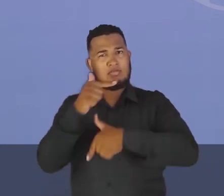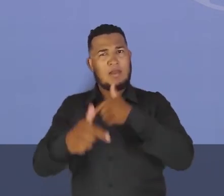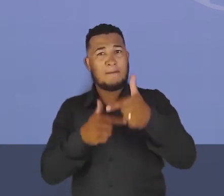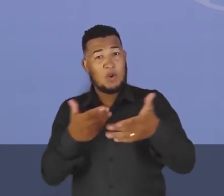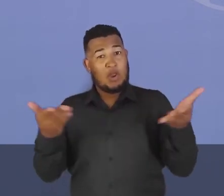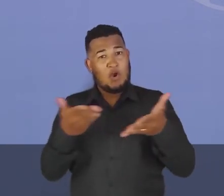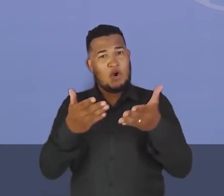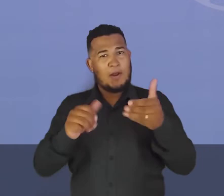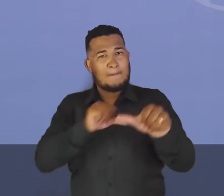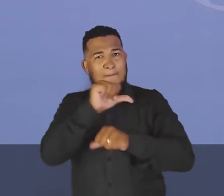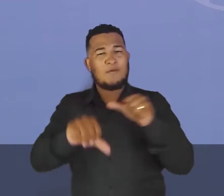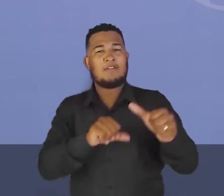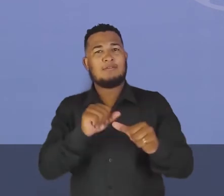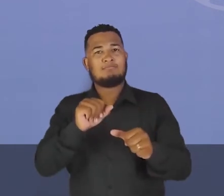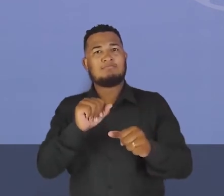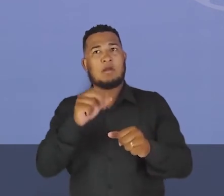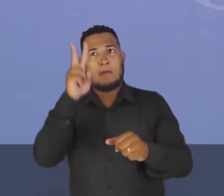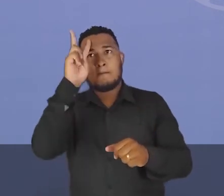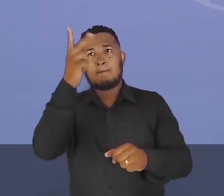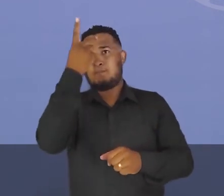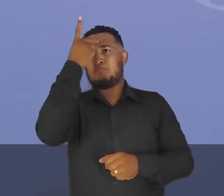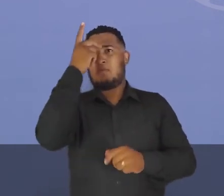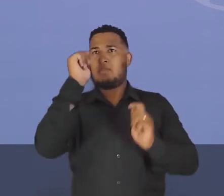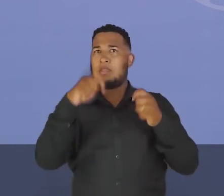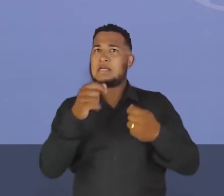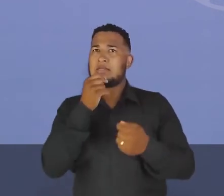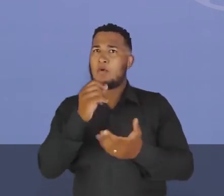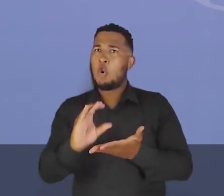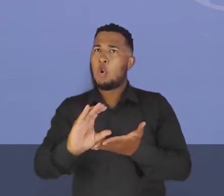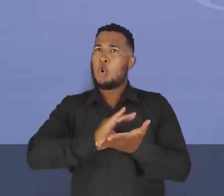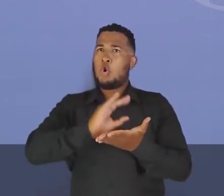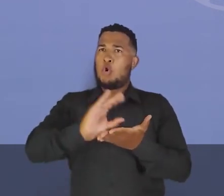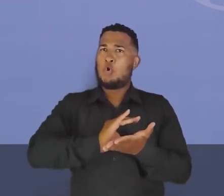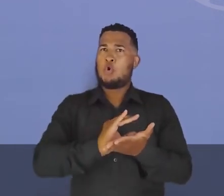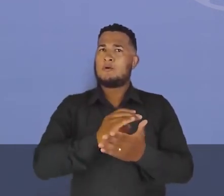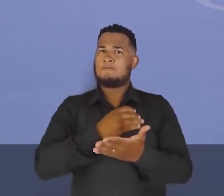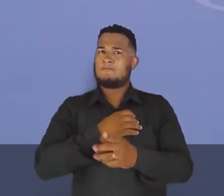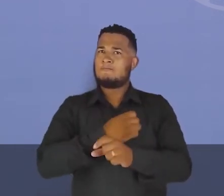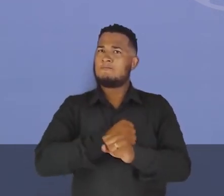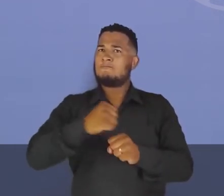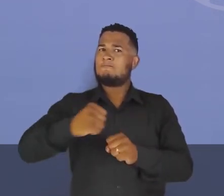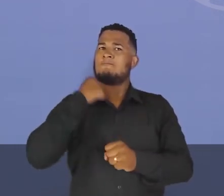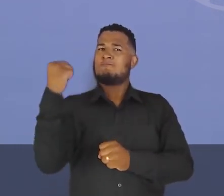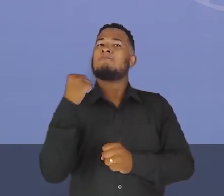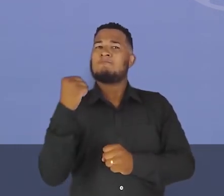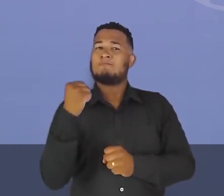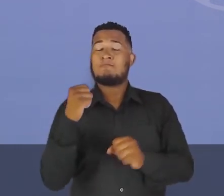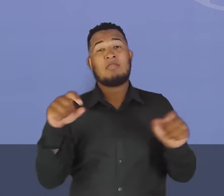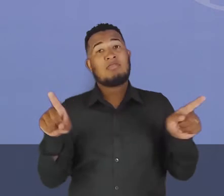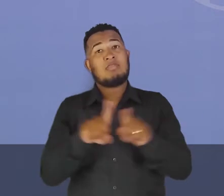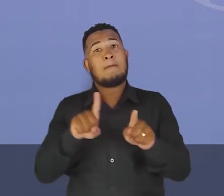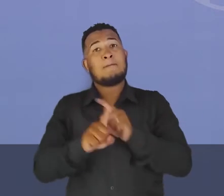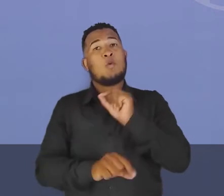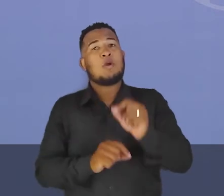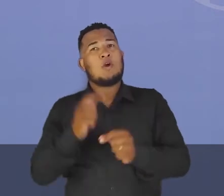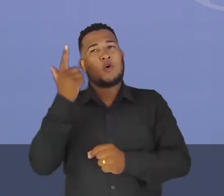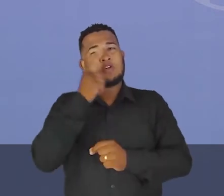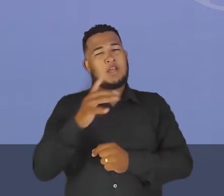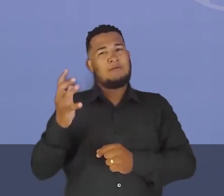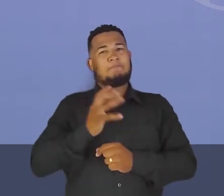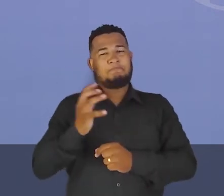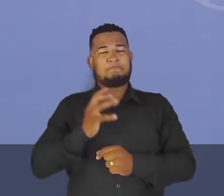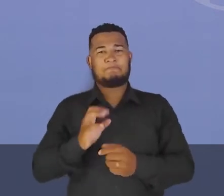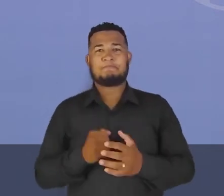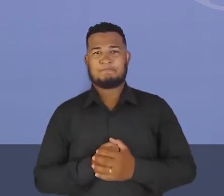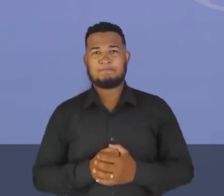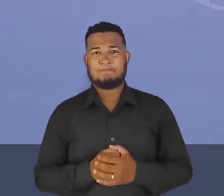encarado então como uma perspectiva de obter lucros, de obter sucesso na vida e principalmente um meio de obter riqueza.